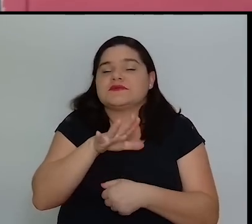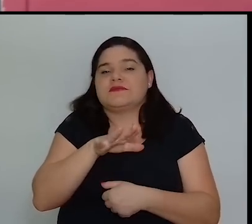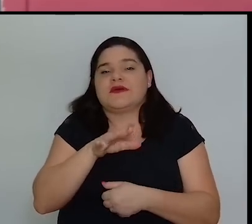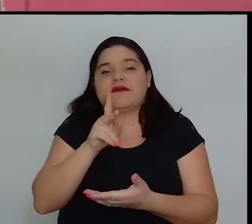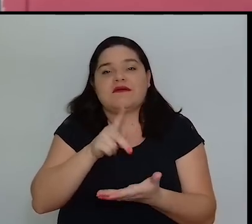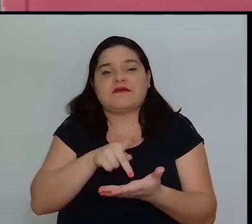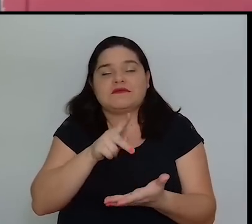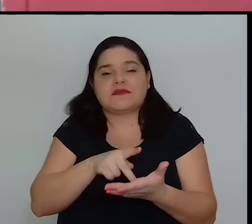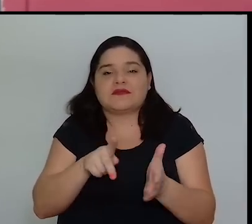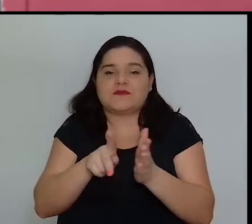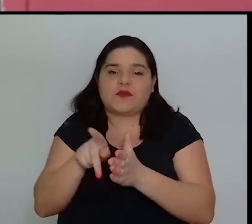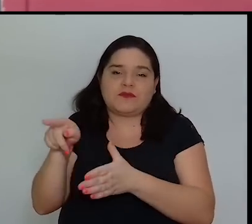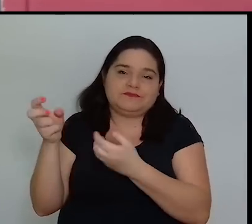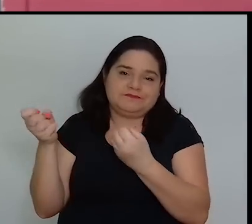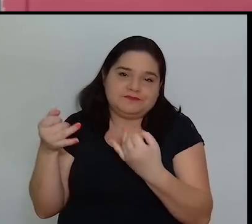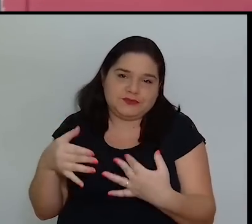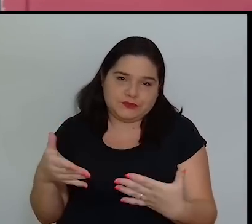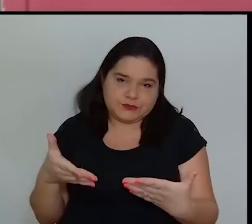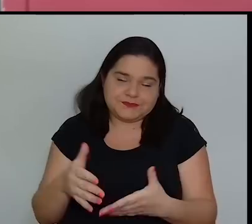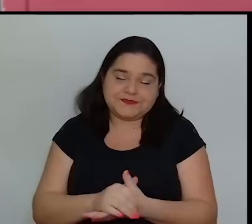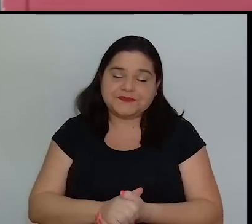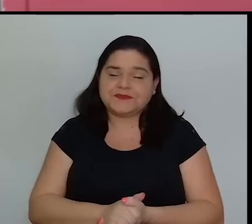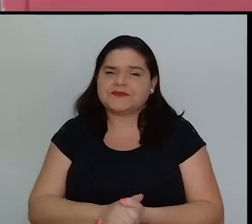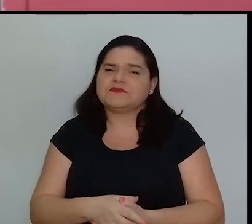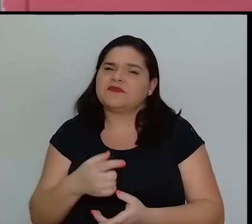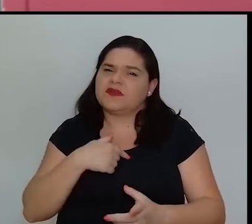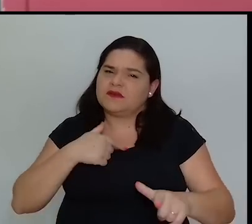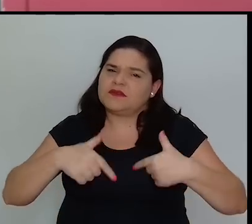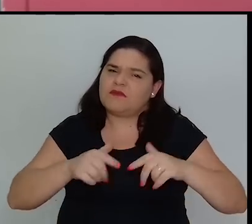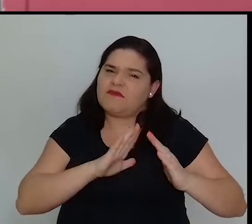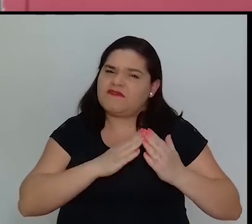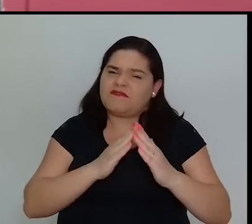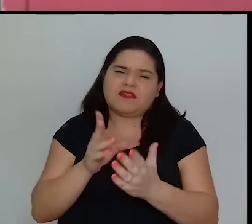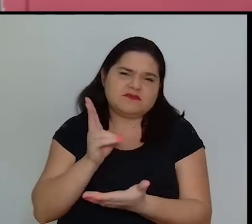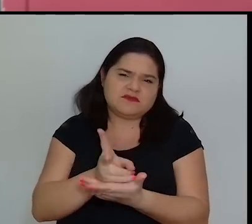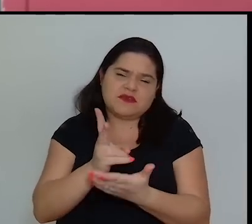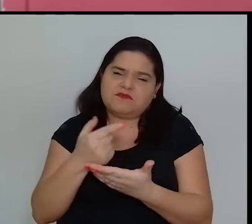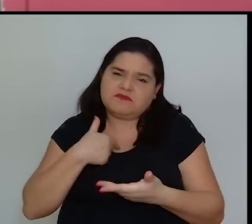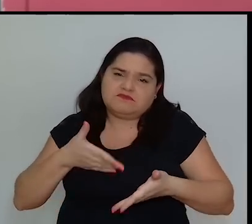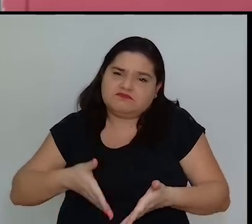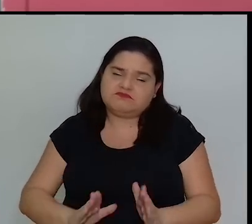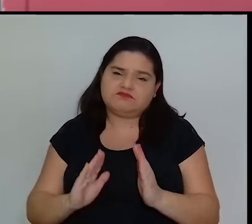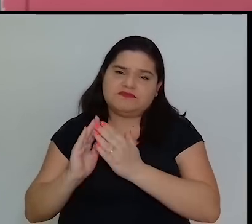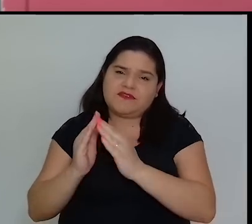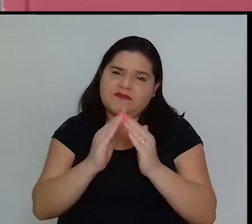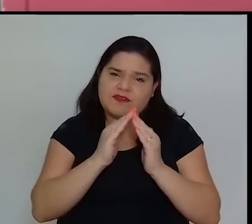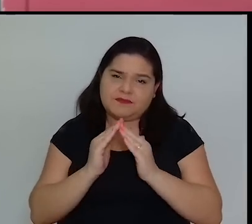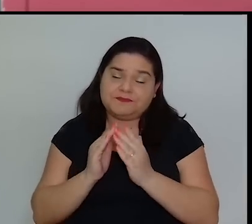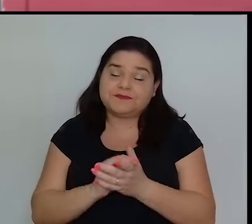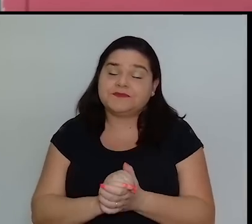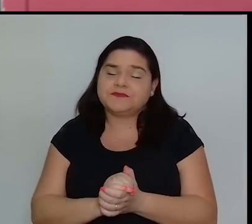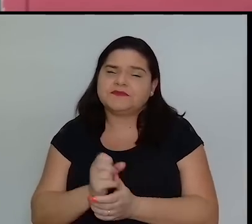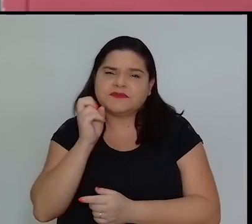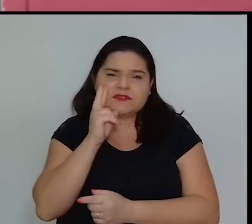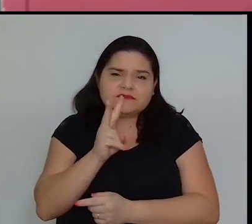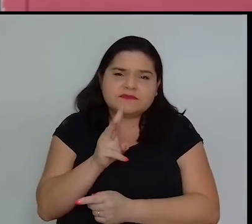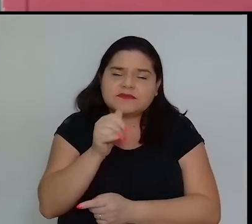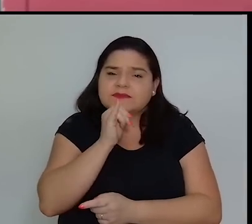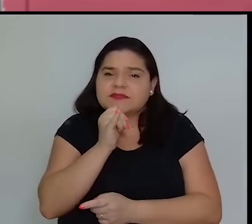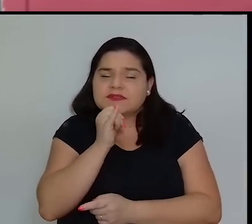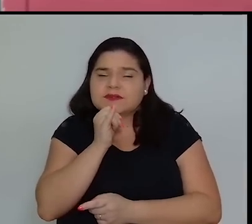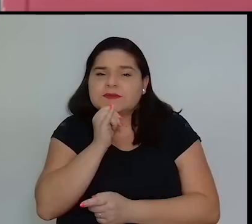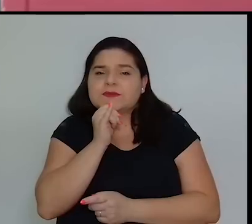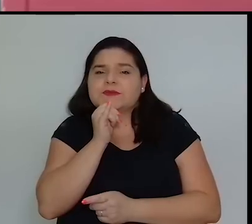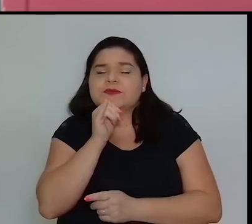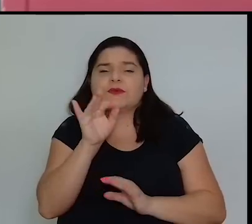que o Renato acabou de colocar aqui eu trabalho com favela desde sempre eu nasci em favela quando você olha por exemplo as